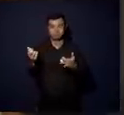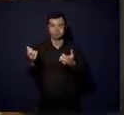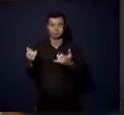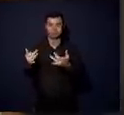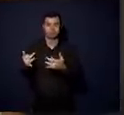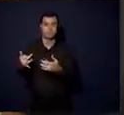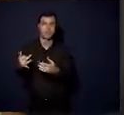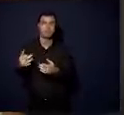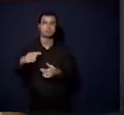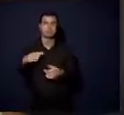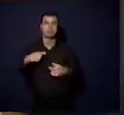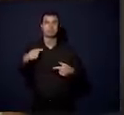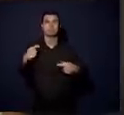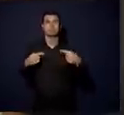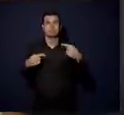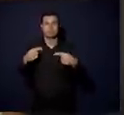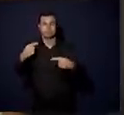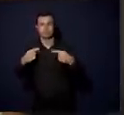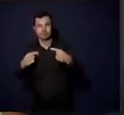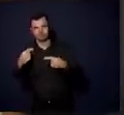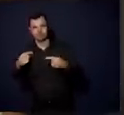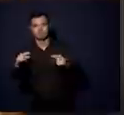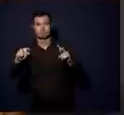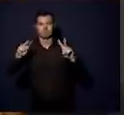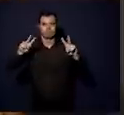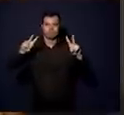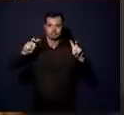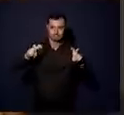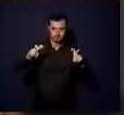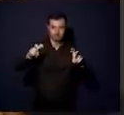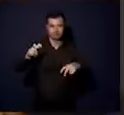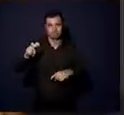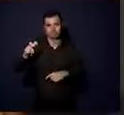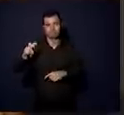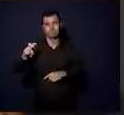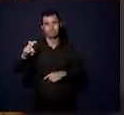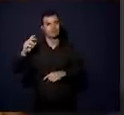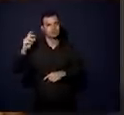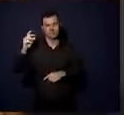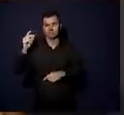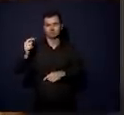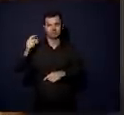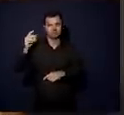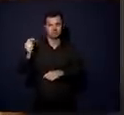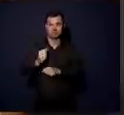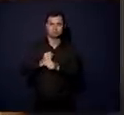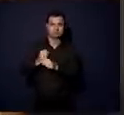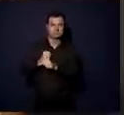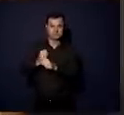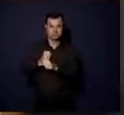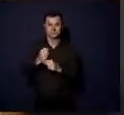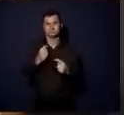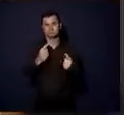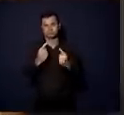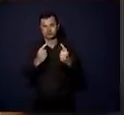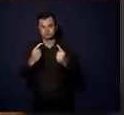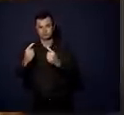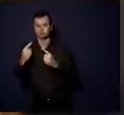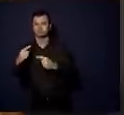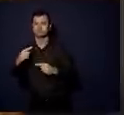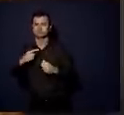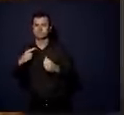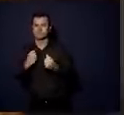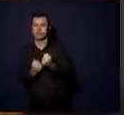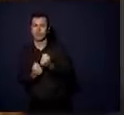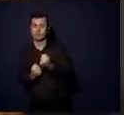um debate vou dizer maduro mais uma discussão já extensa de anos né a gente conta com apoio